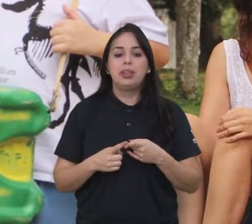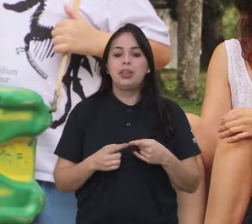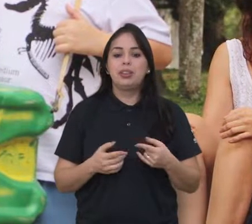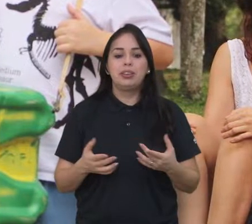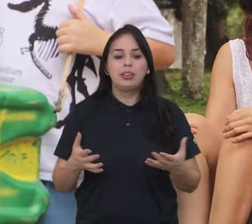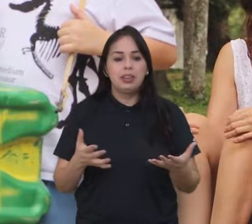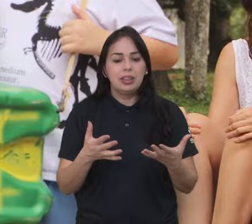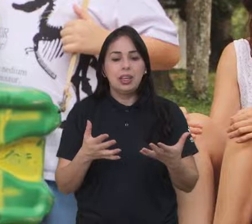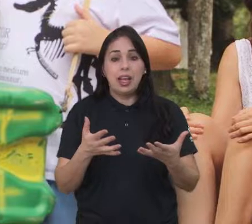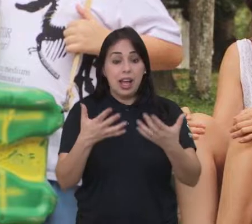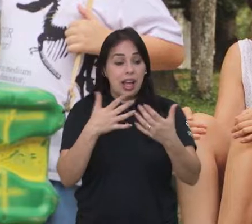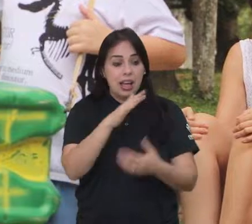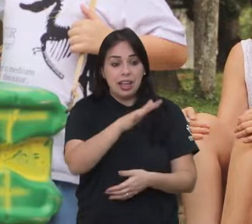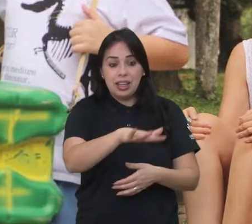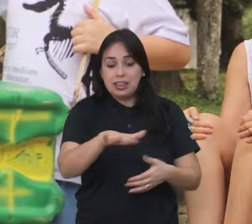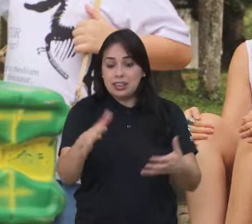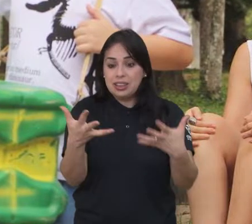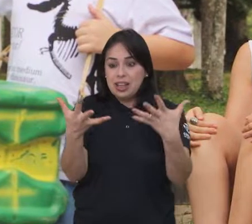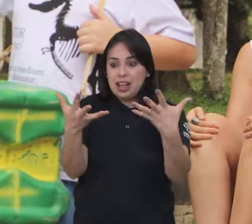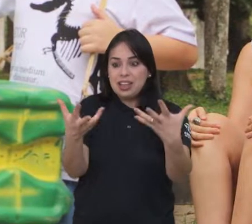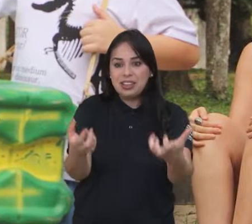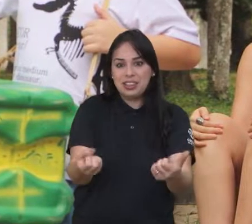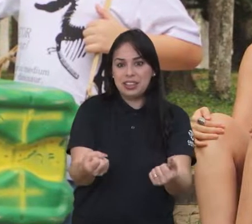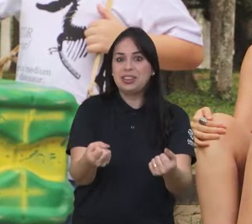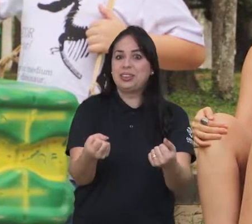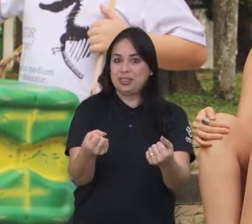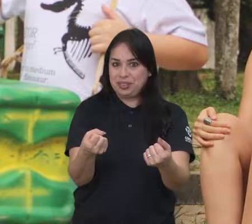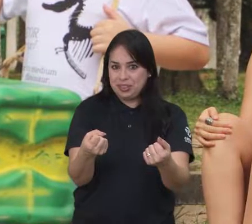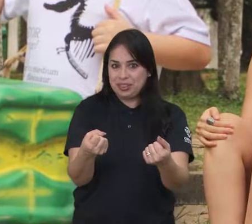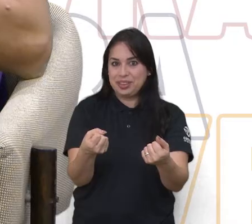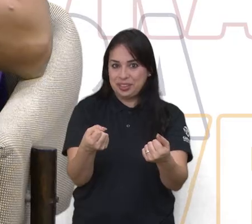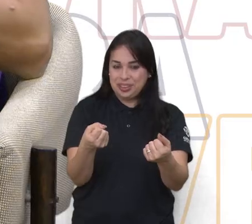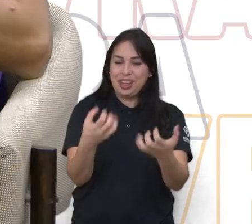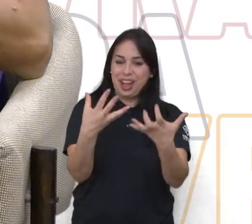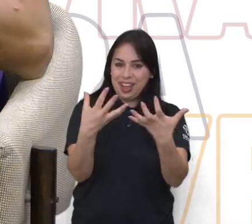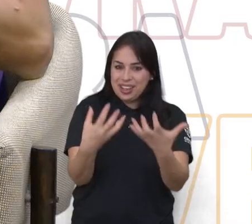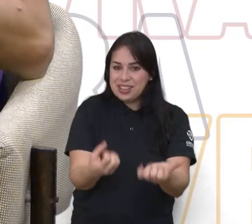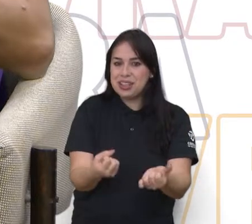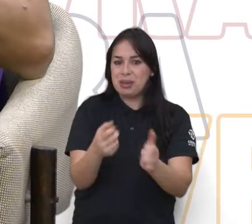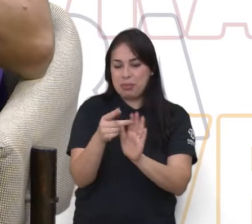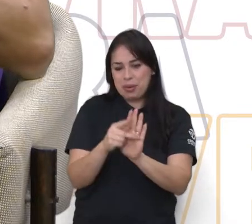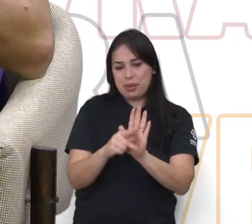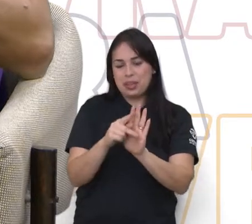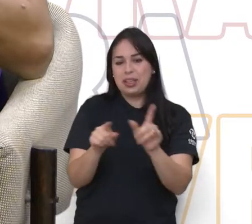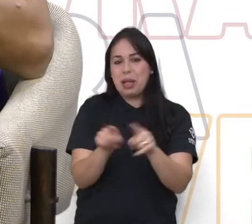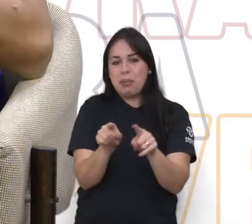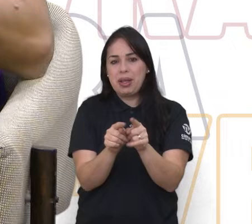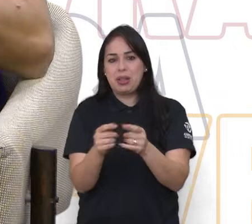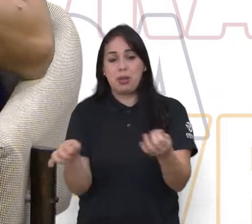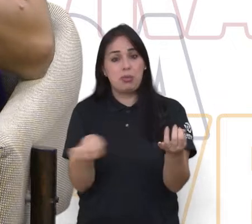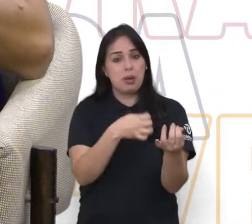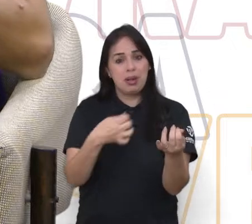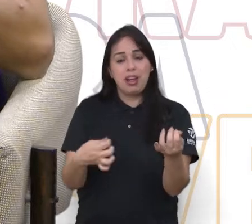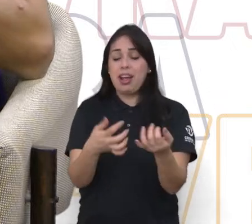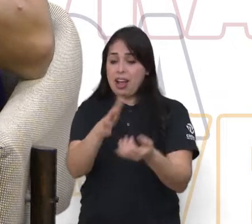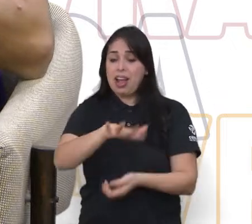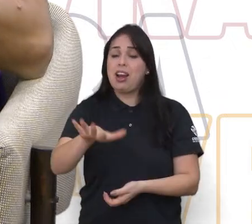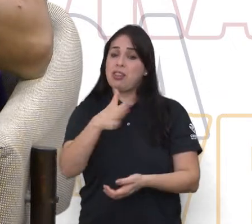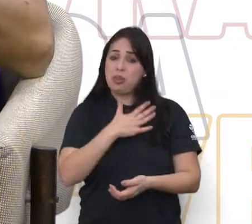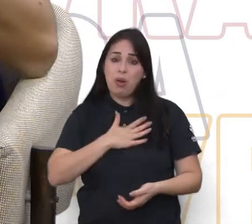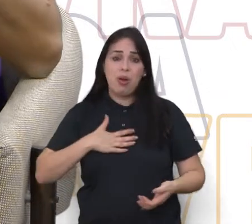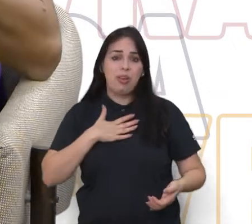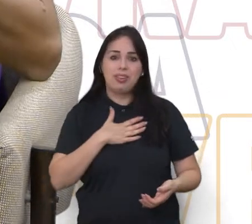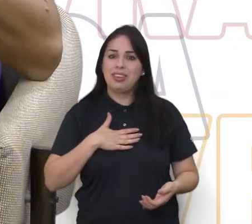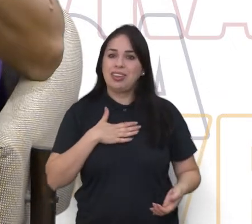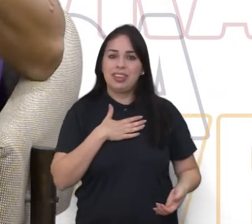e aceitação que as crianças têm para os instrumentos feitos com materiais recicláveis. Eles não